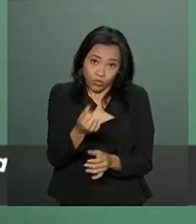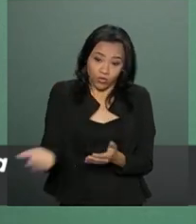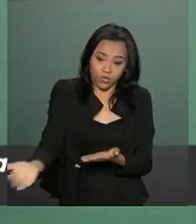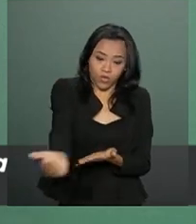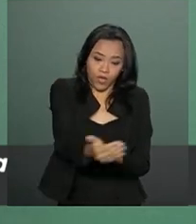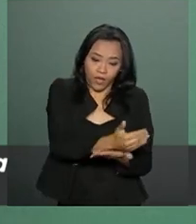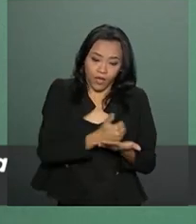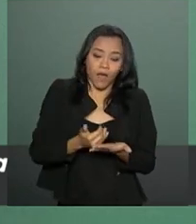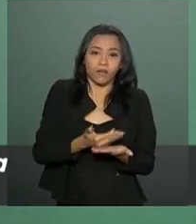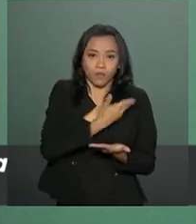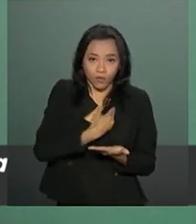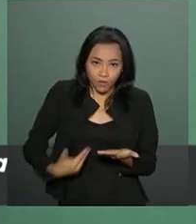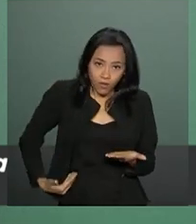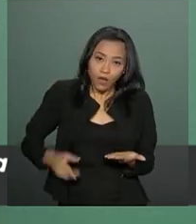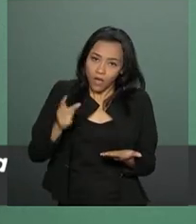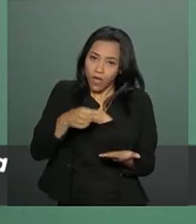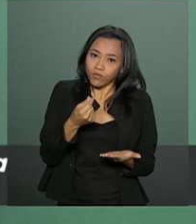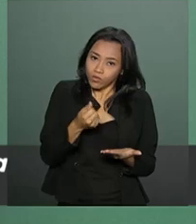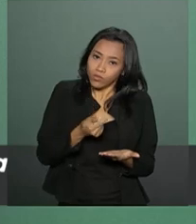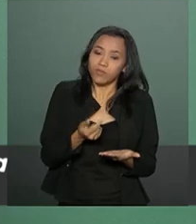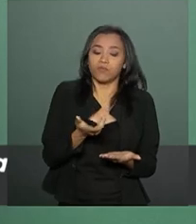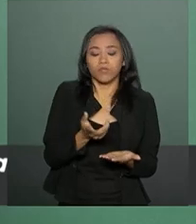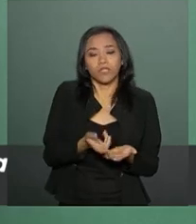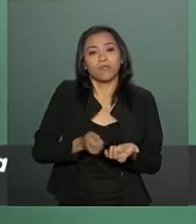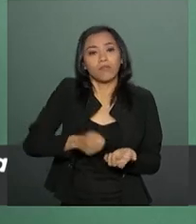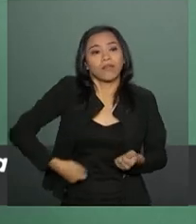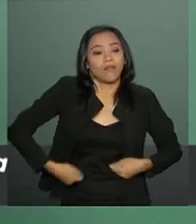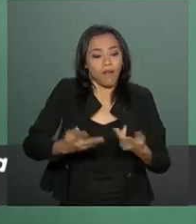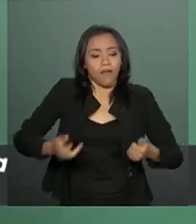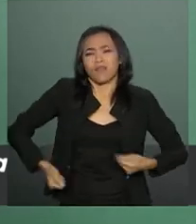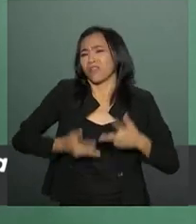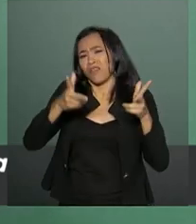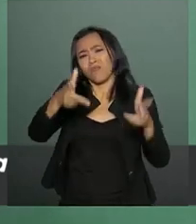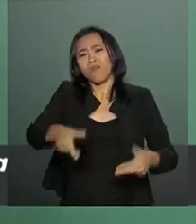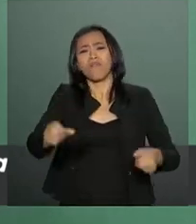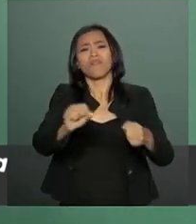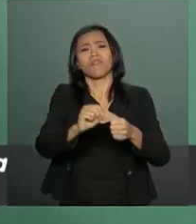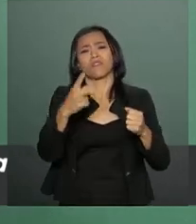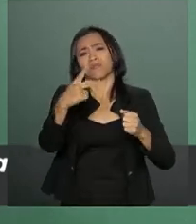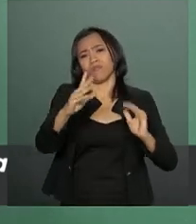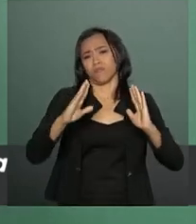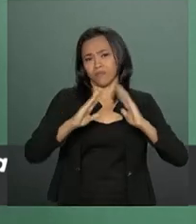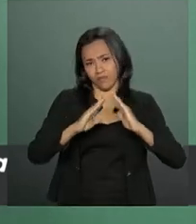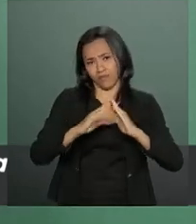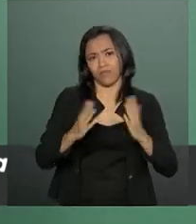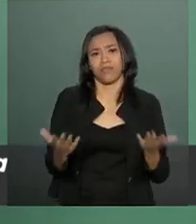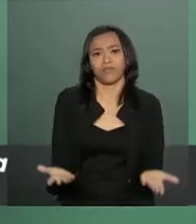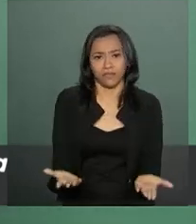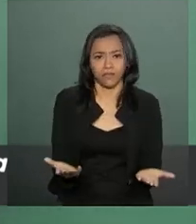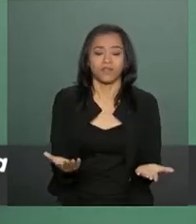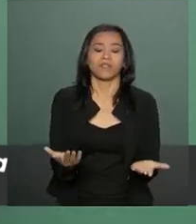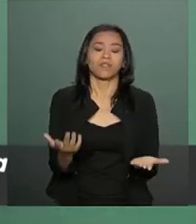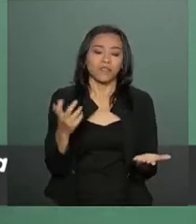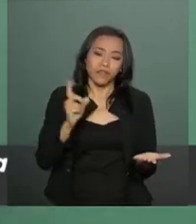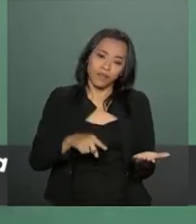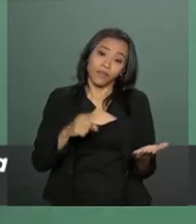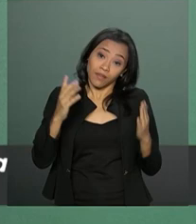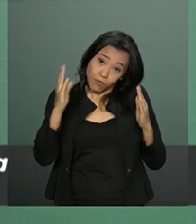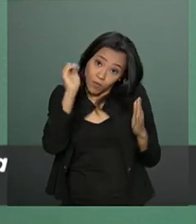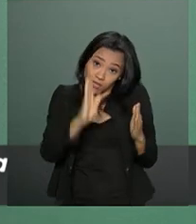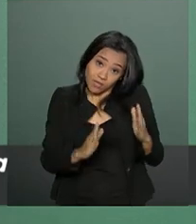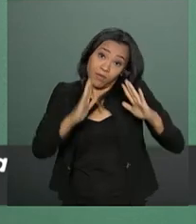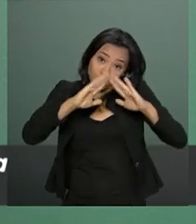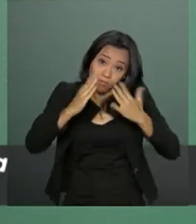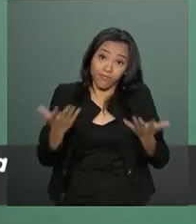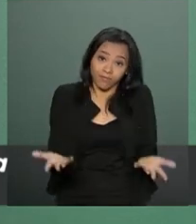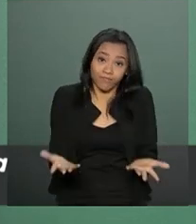é aquilo que você gasta como devemos fazer na nossa casa individualmente fazendo na nossa casa que é o brasil mas eu quero